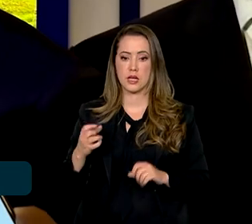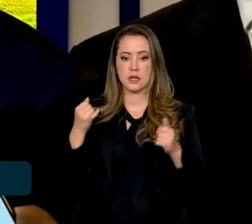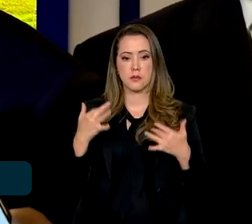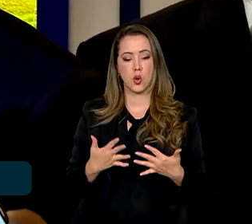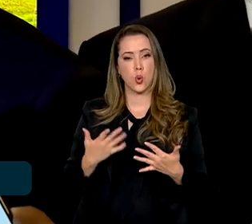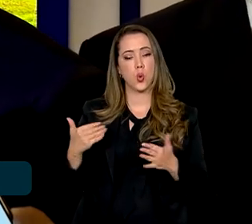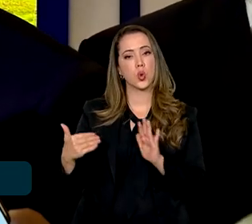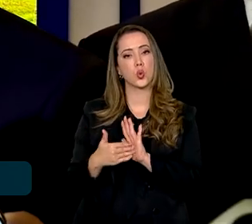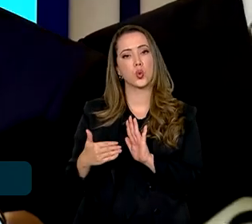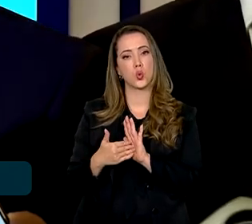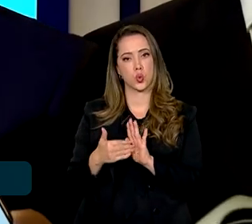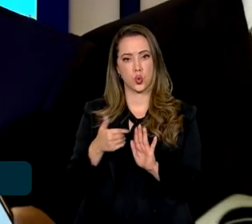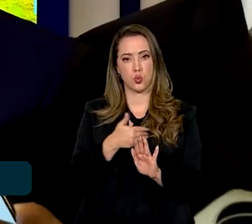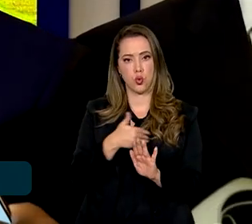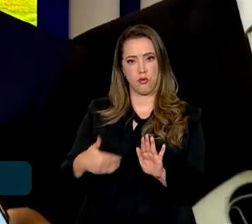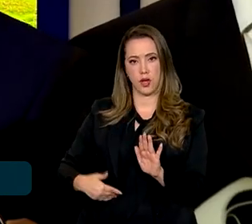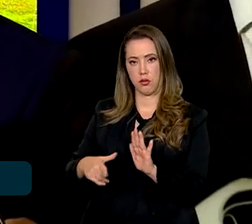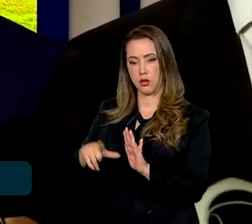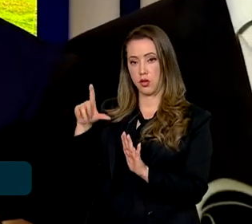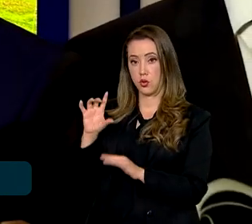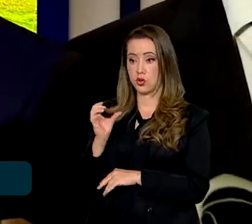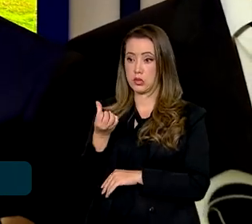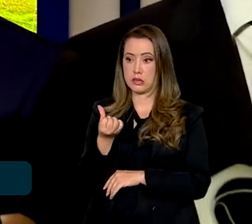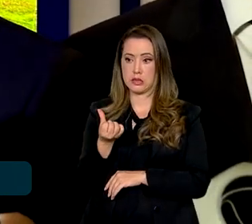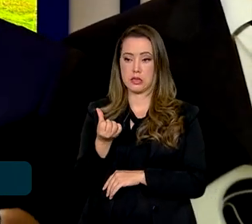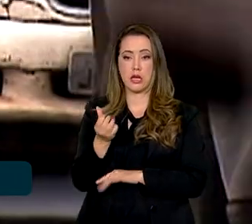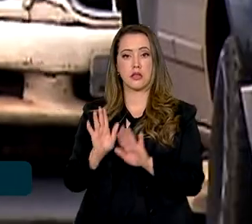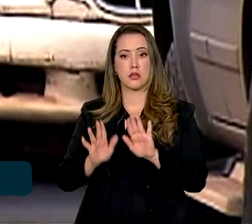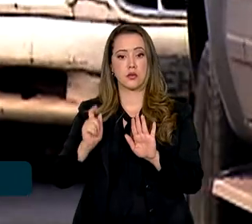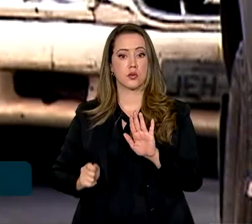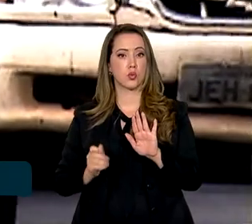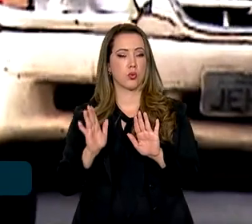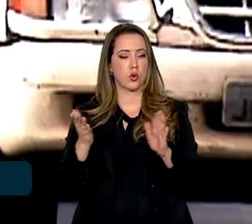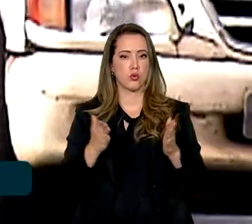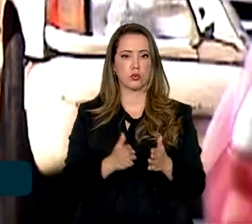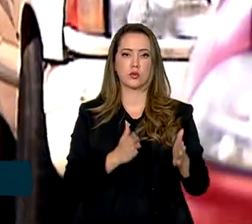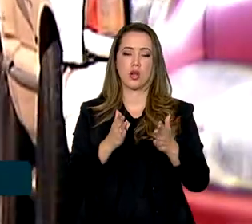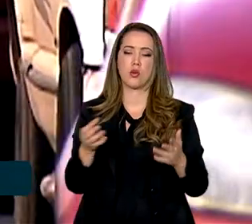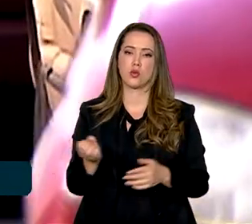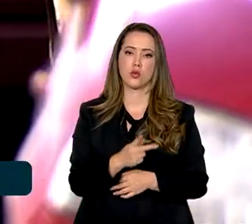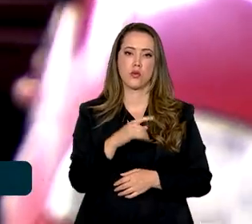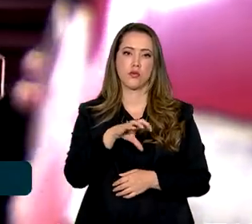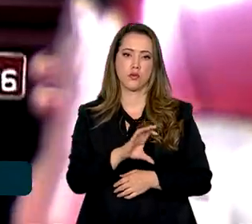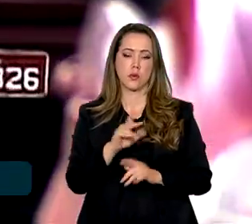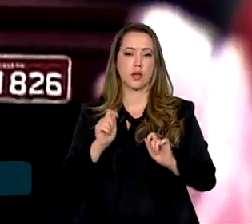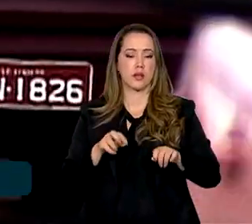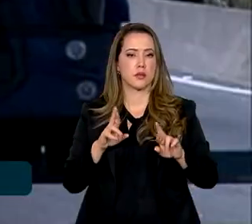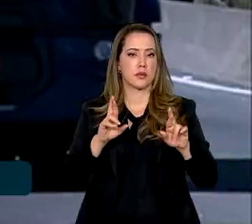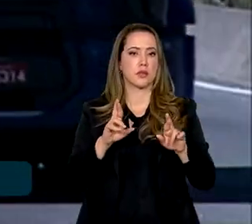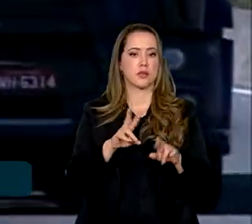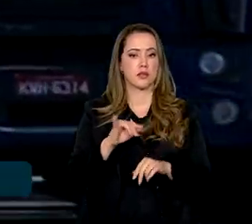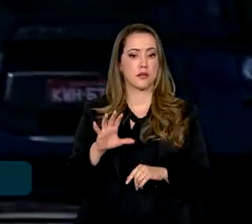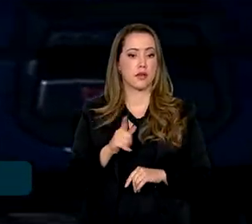no último governo, apenas 6 concessões de rodovias foram feitas. Agora, com o novo PAC, a expectativa é que